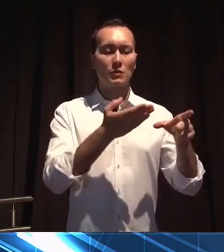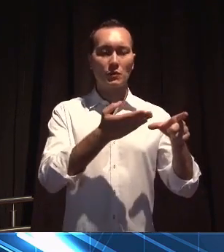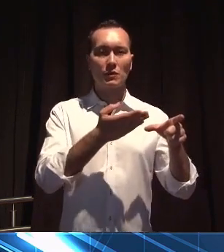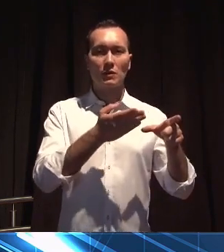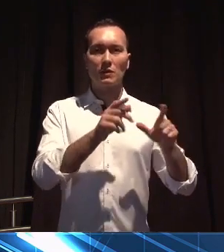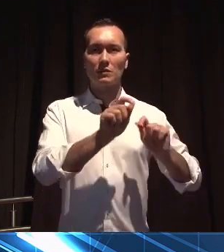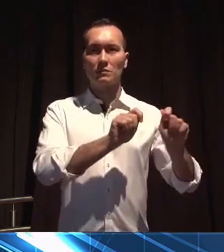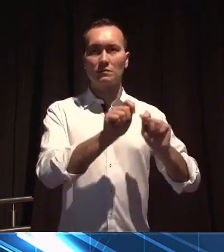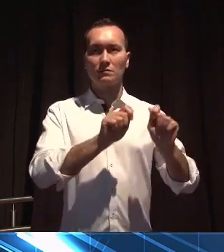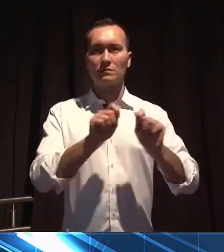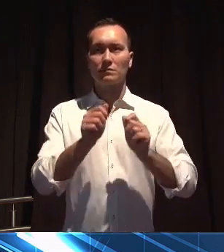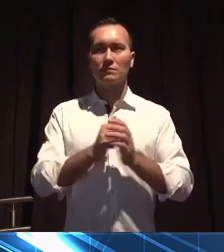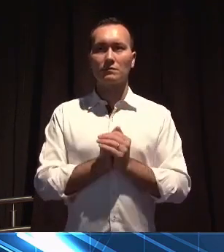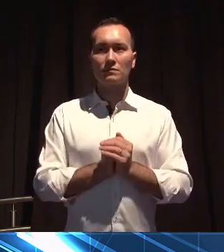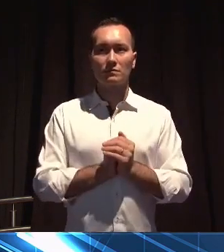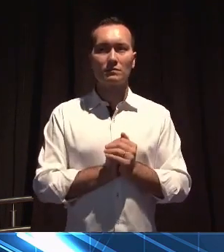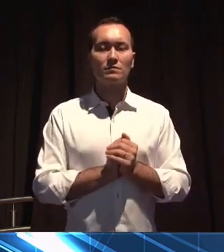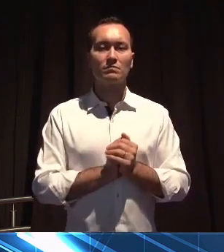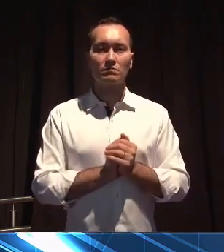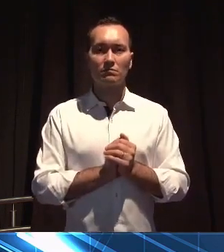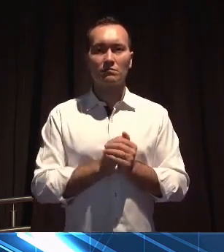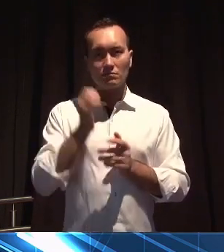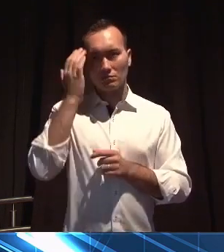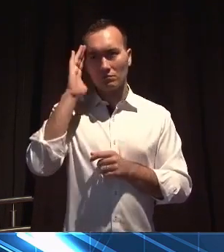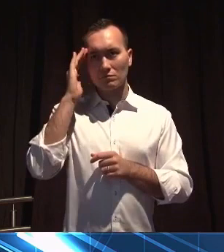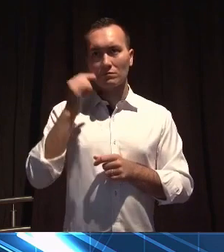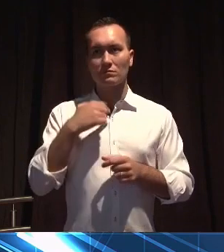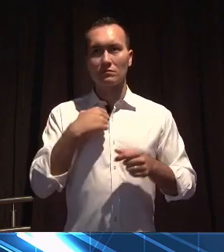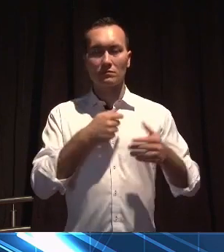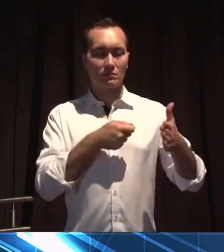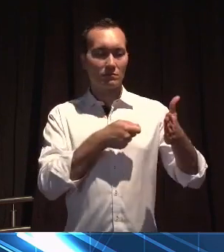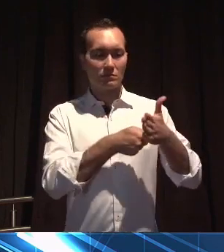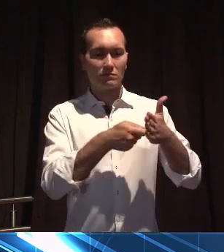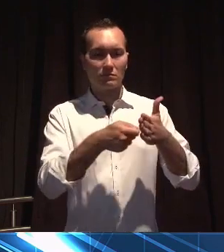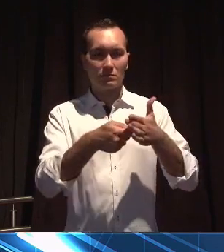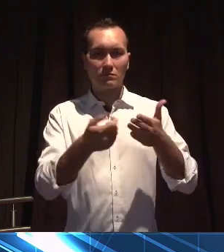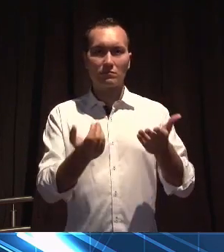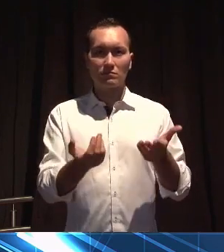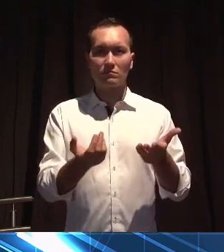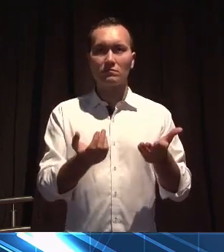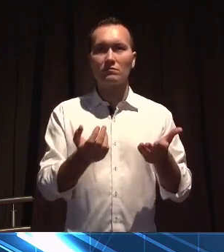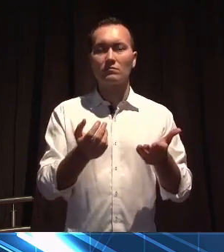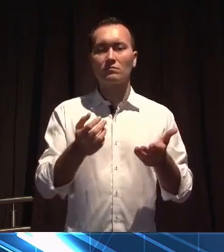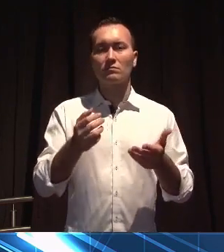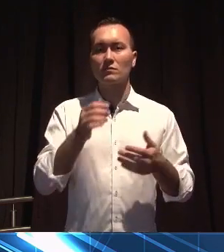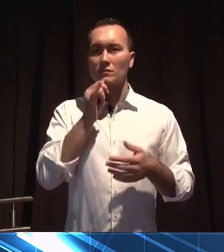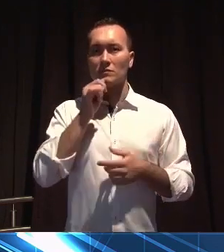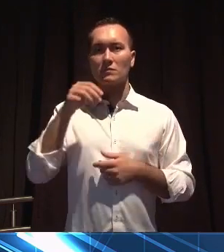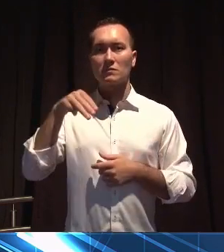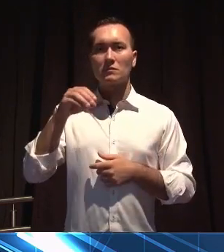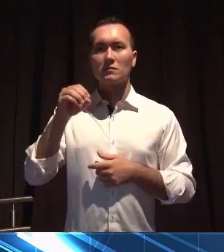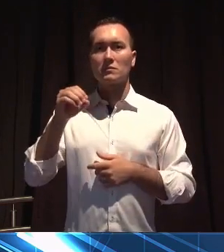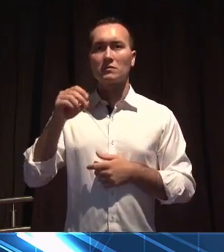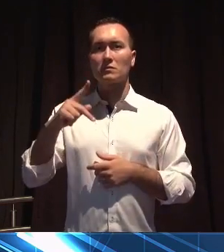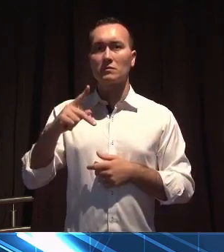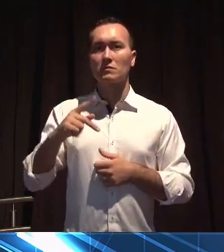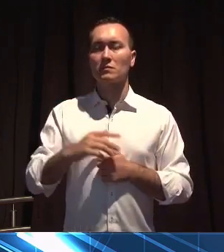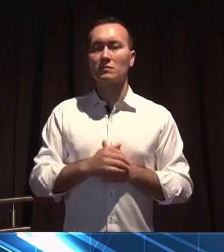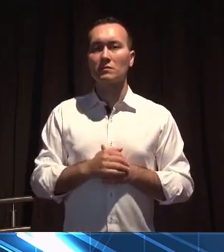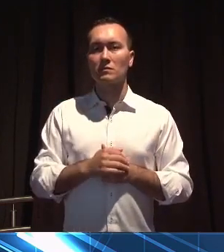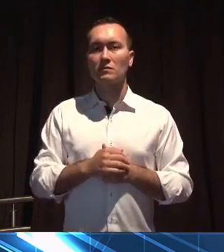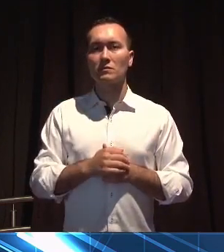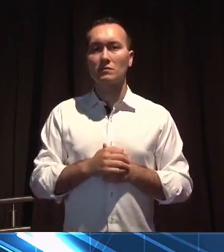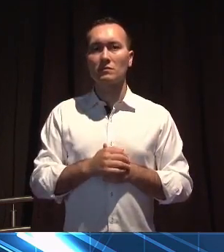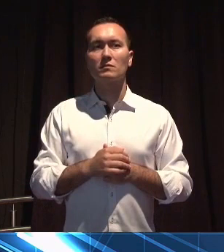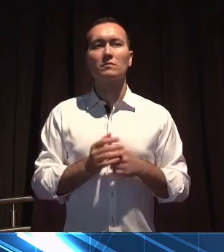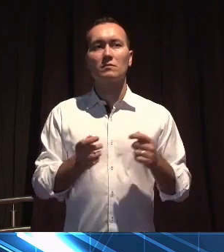e três interfaces de saída aí e eu vou plugando eu posso plugar gerador é Mobi por exemplo para aquele negócio do Kindle eu posso colocar